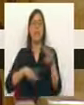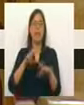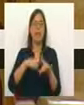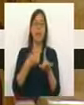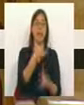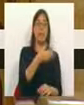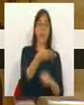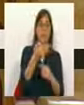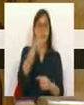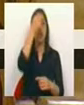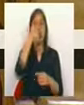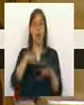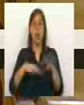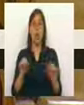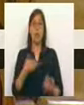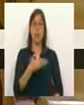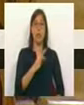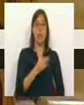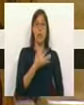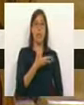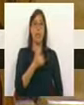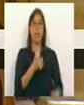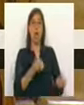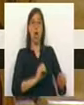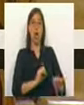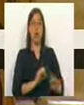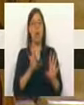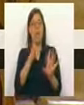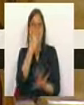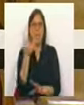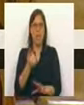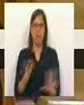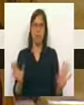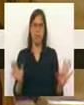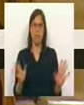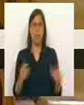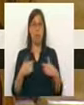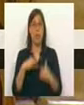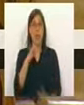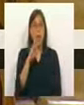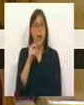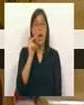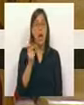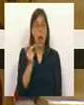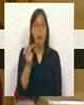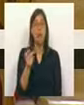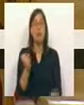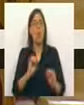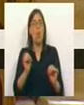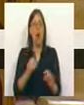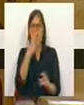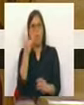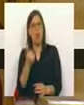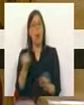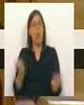em 2017 a história que não fizeram em 74 e 75, mas não façam de conta que não tivemos 43 anos pelo meio e não façam